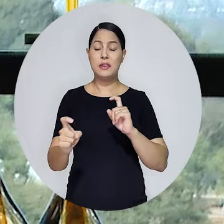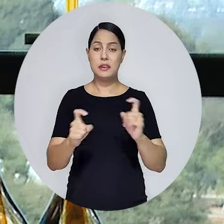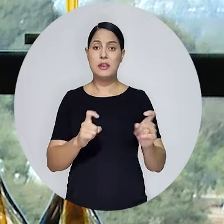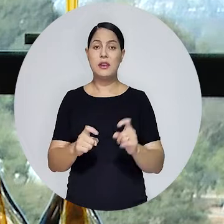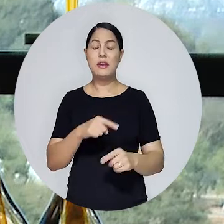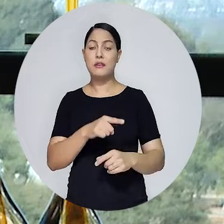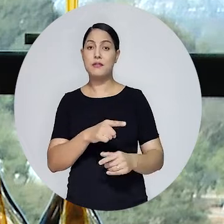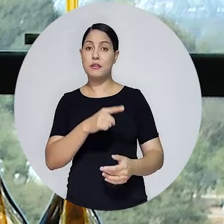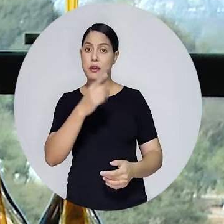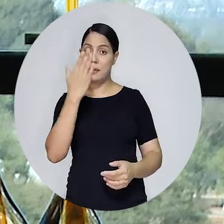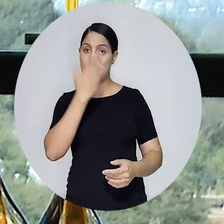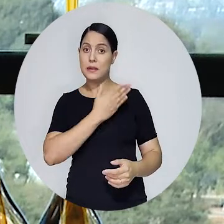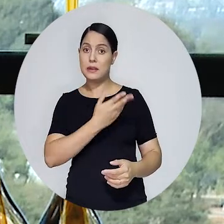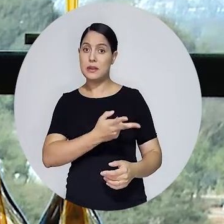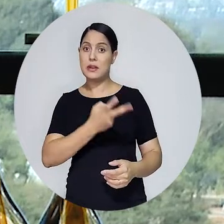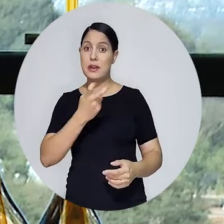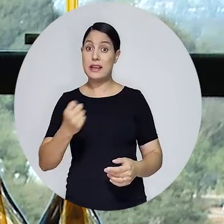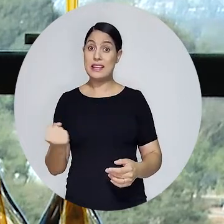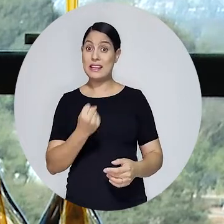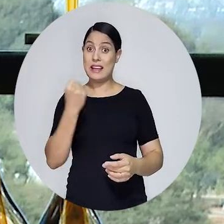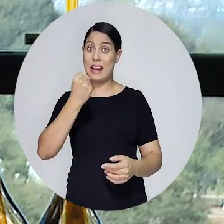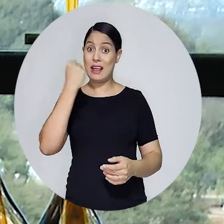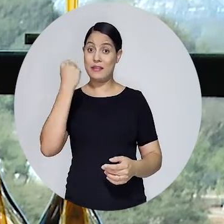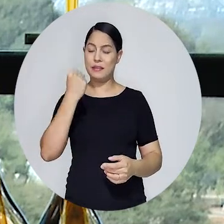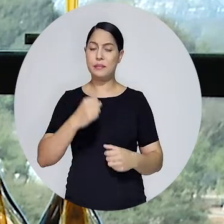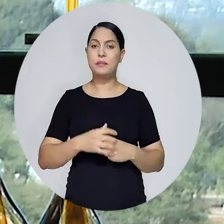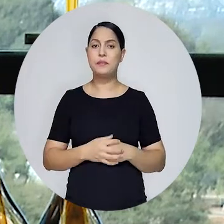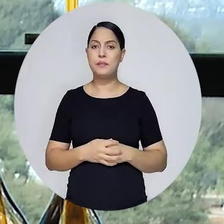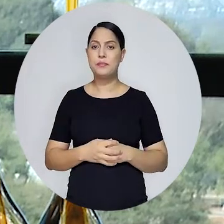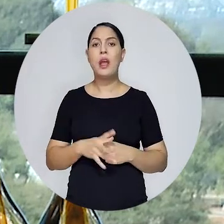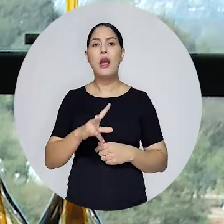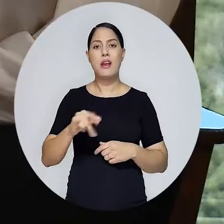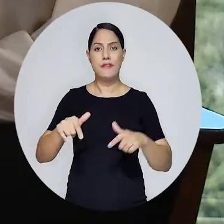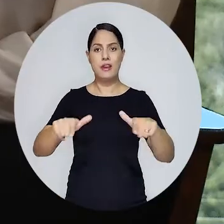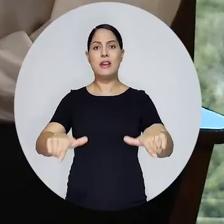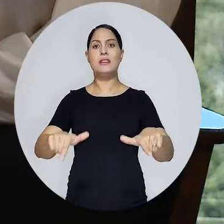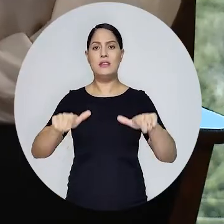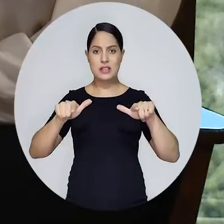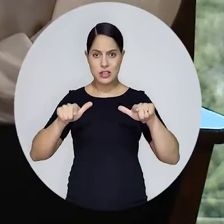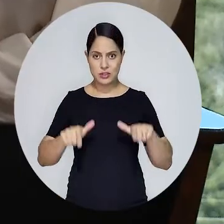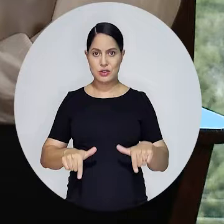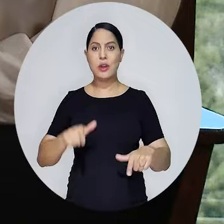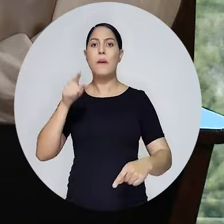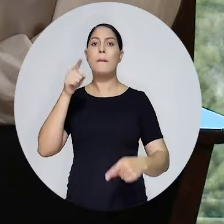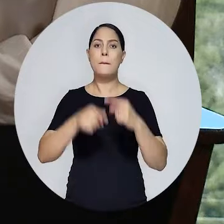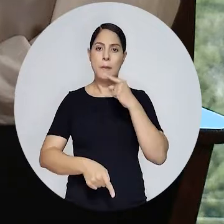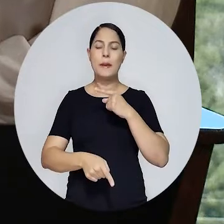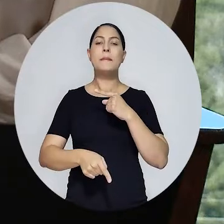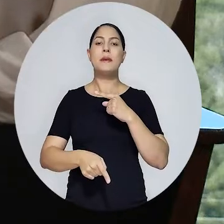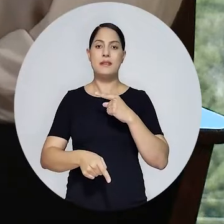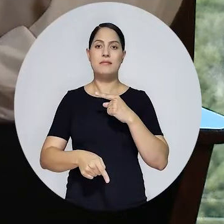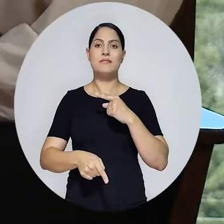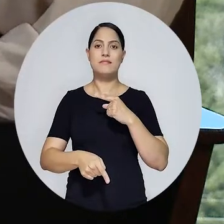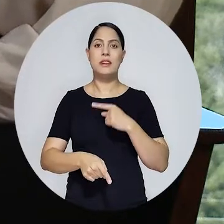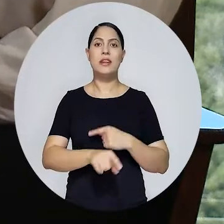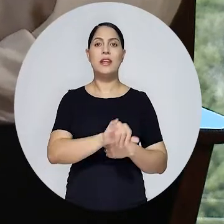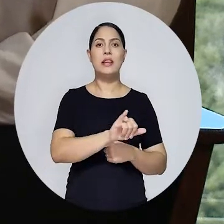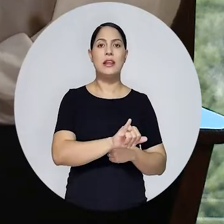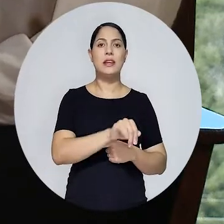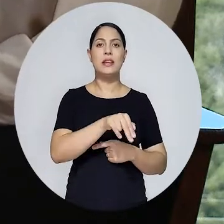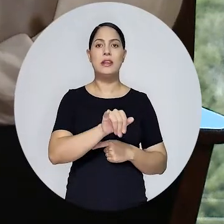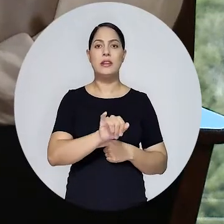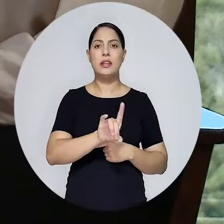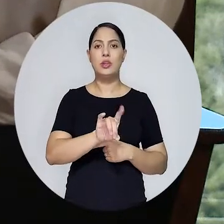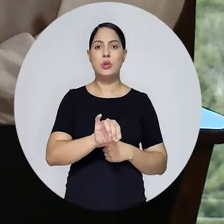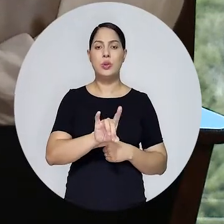teve um processo administrativo e foi constatada uma violação gravíssima. Ela emite uma certidão negativa e aí isso é